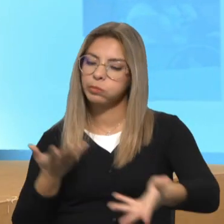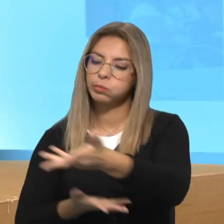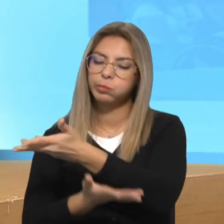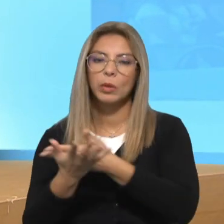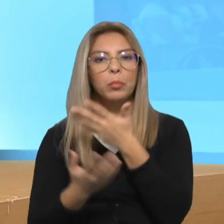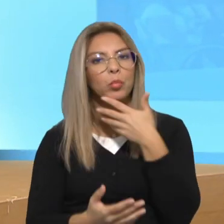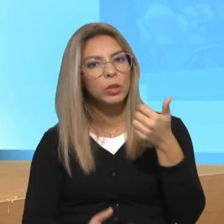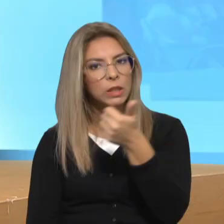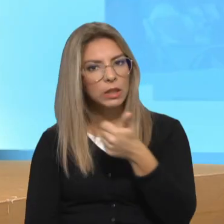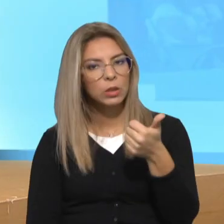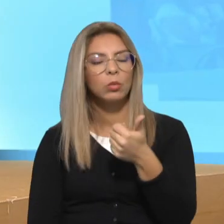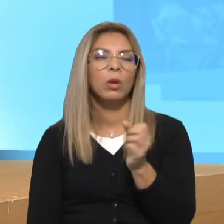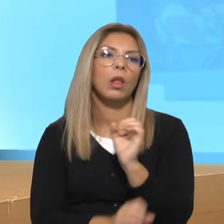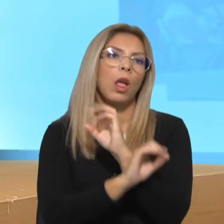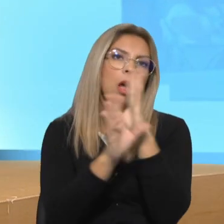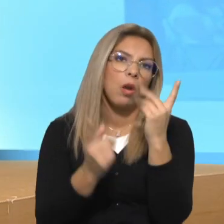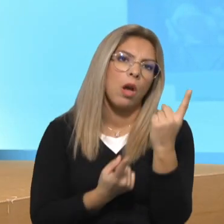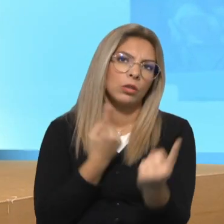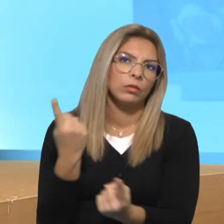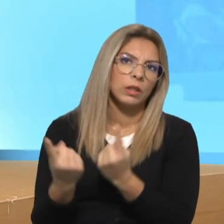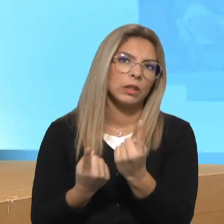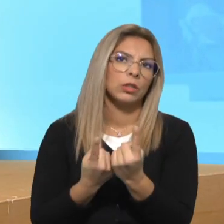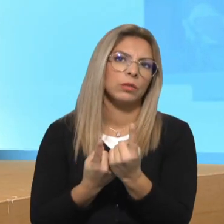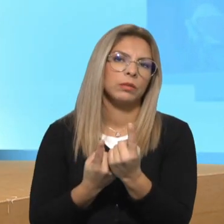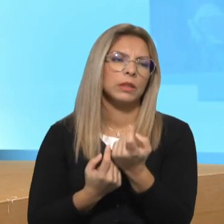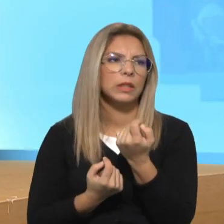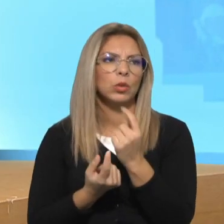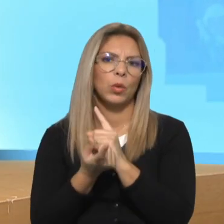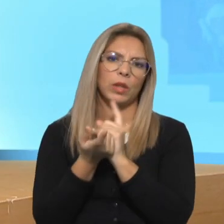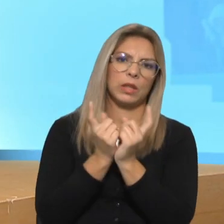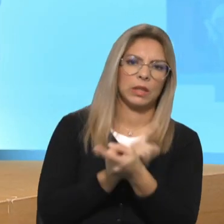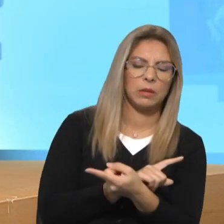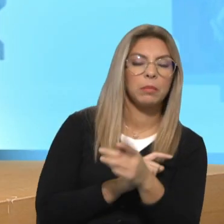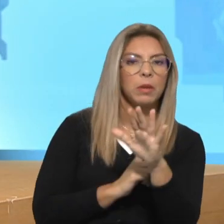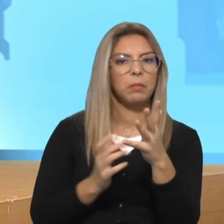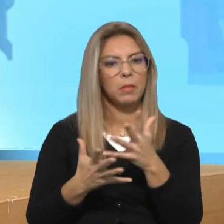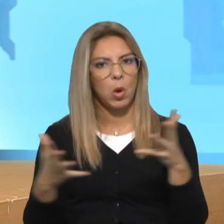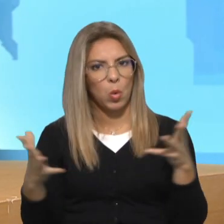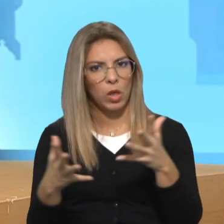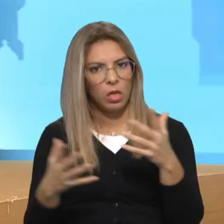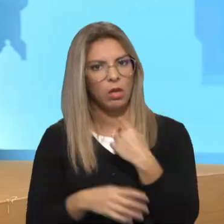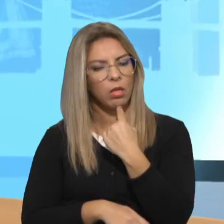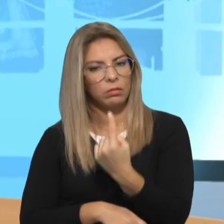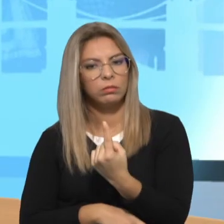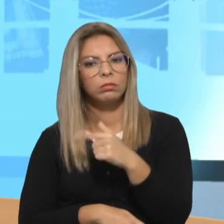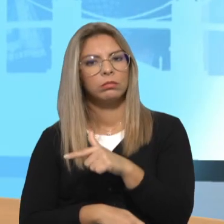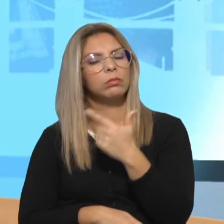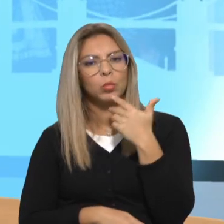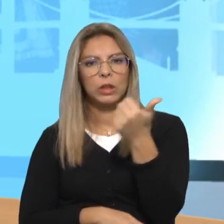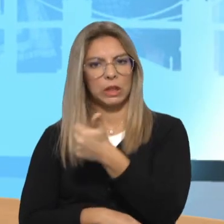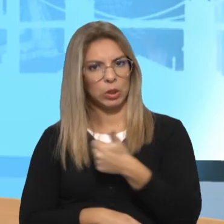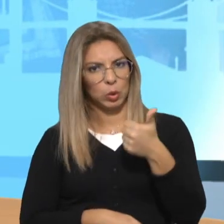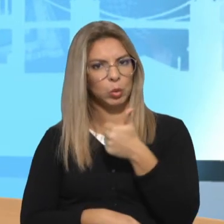obviamente que isto pode levar sempre a ser pervertida a experiência, mas na maior parte dos casos são experiências belíssimas no sentido em